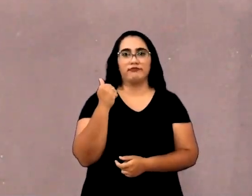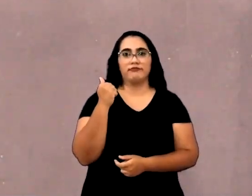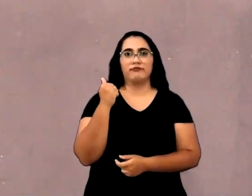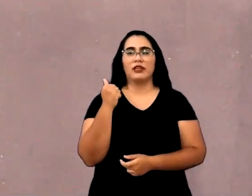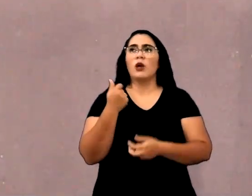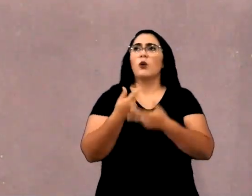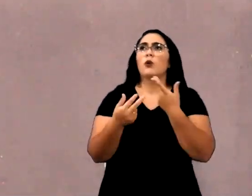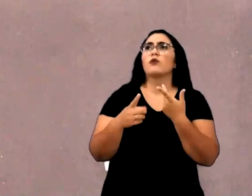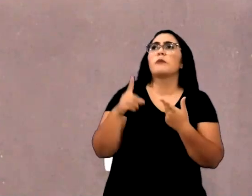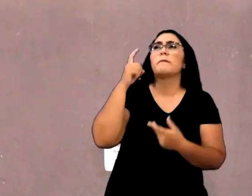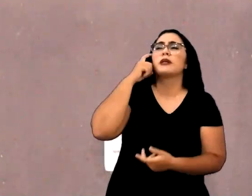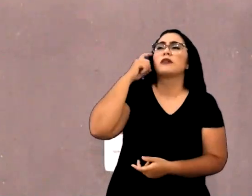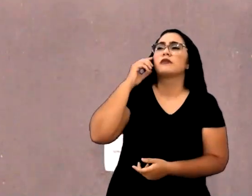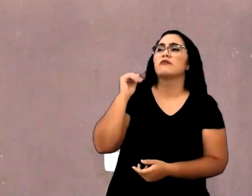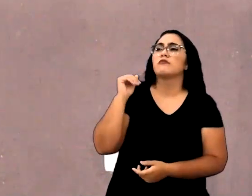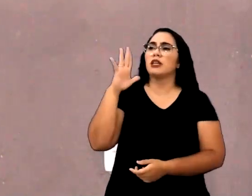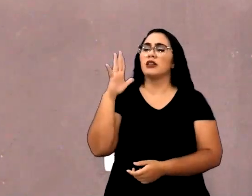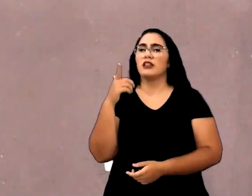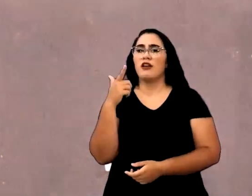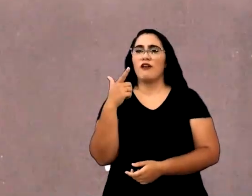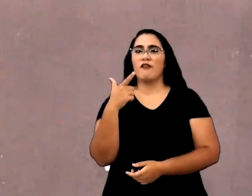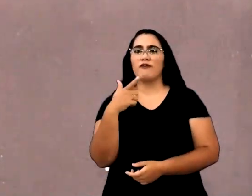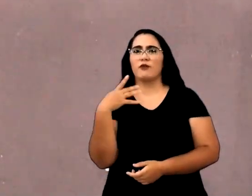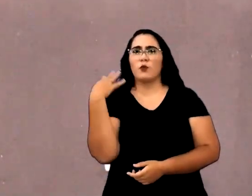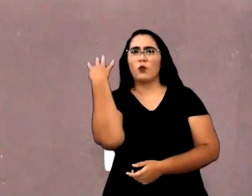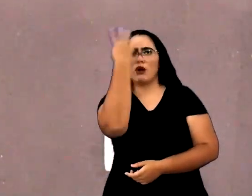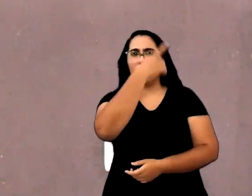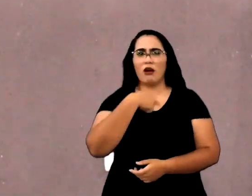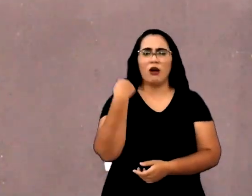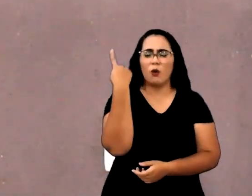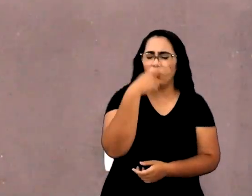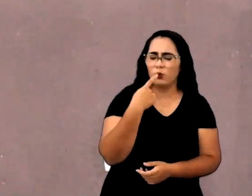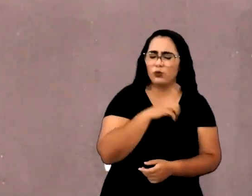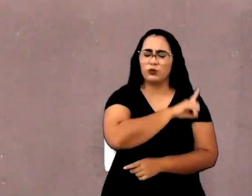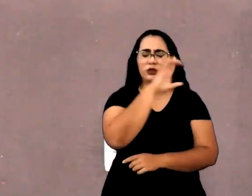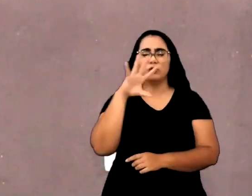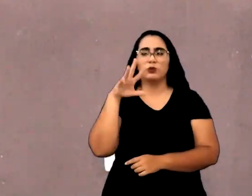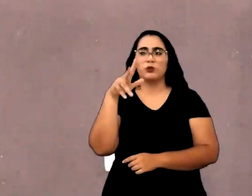O que mais você pensa 24 horas na sua vida.